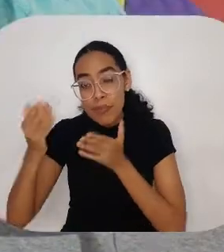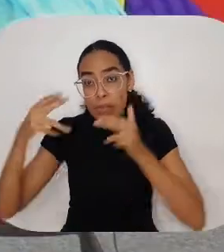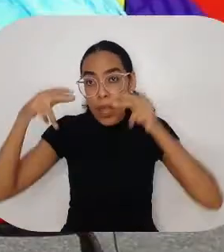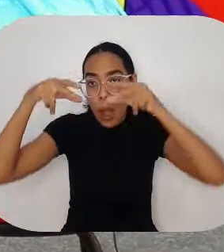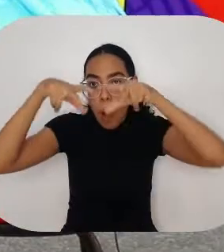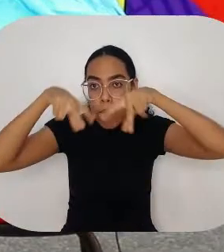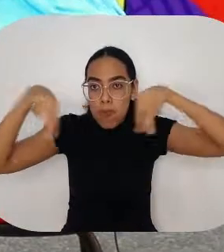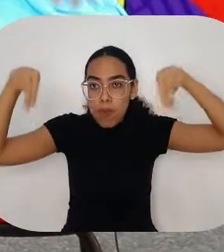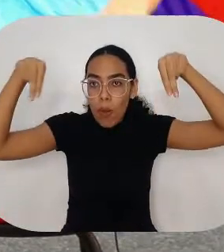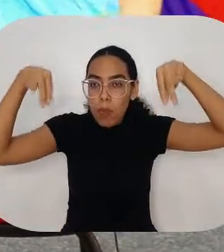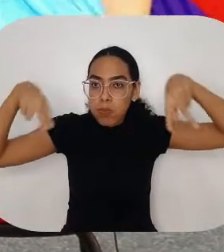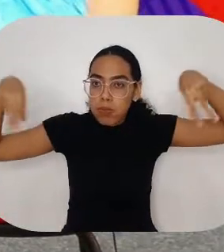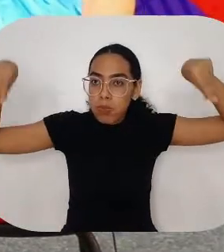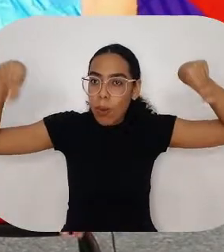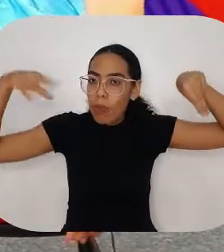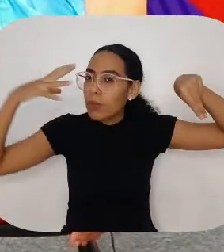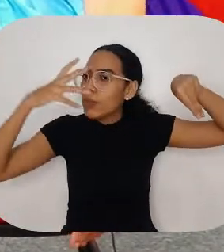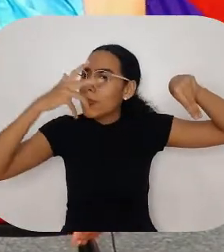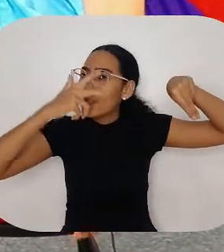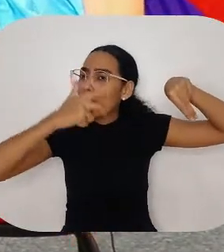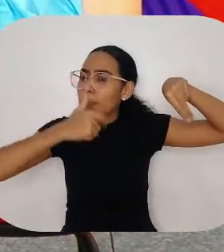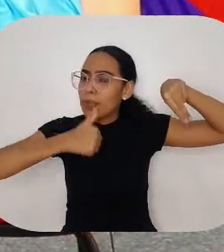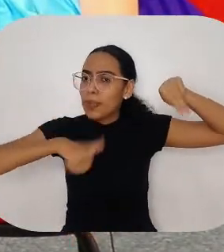As bandeirinhas já estavam